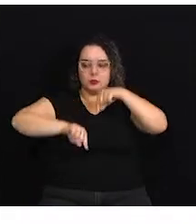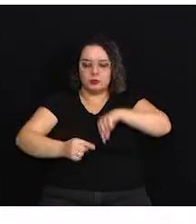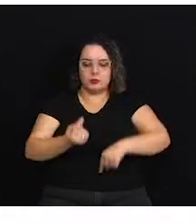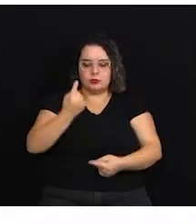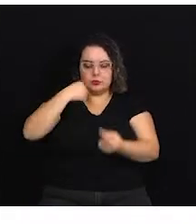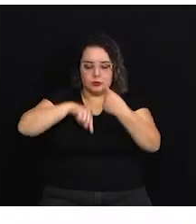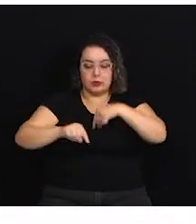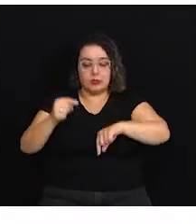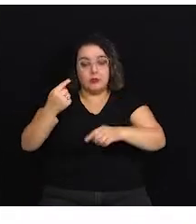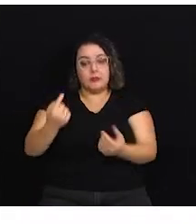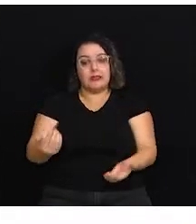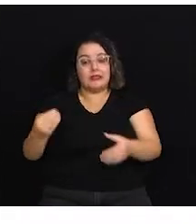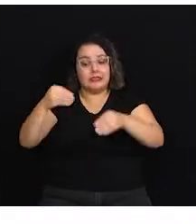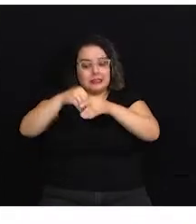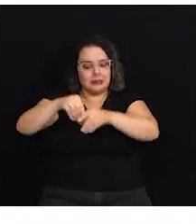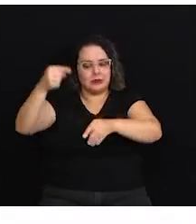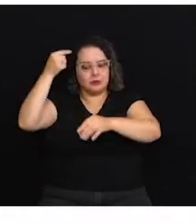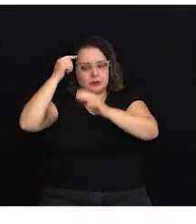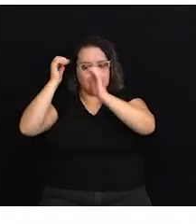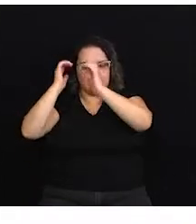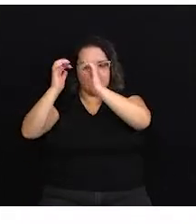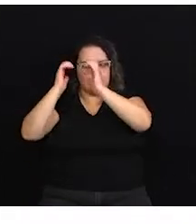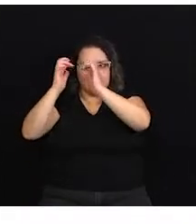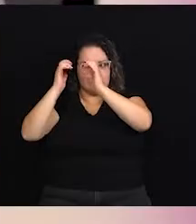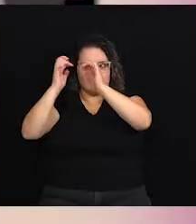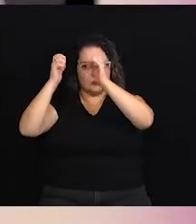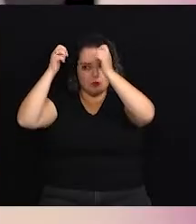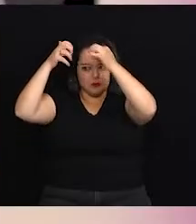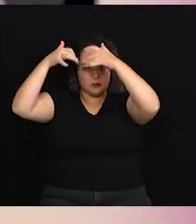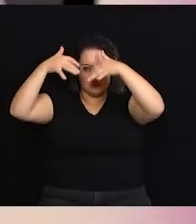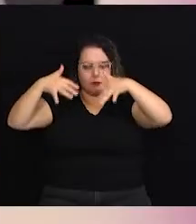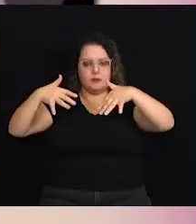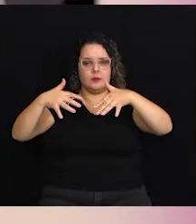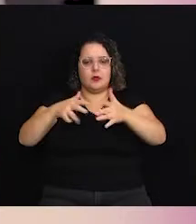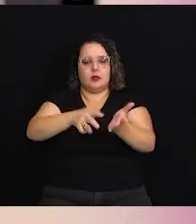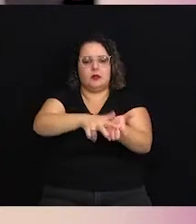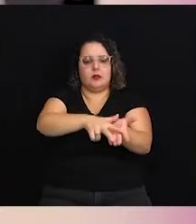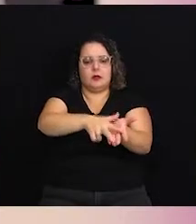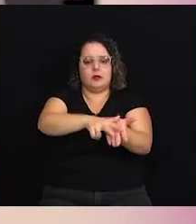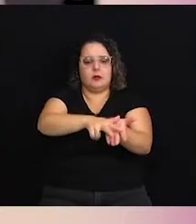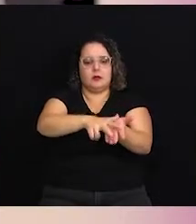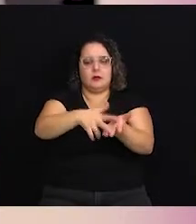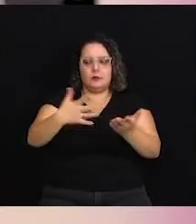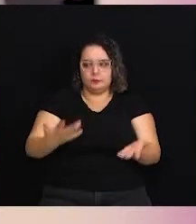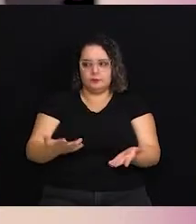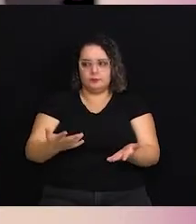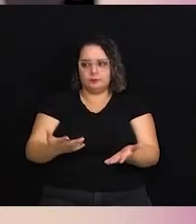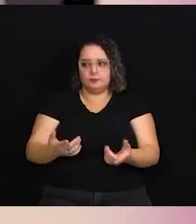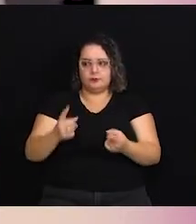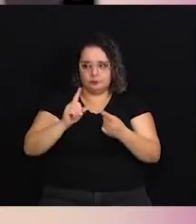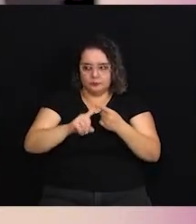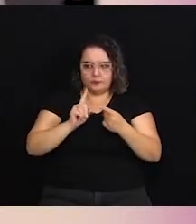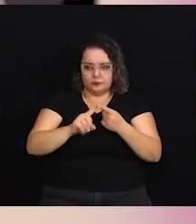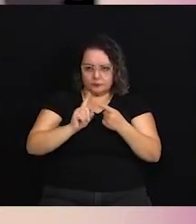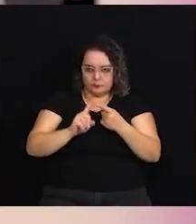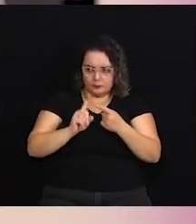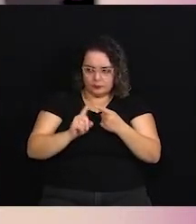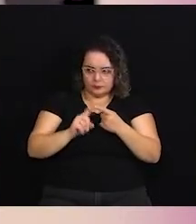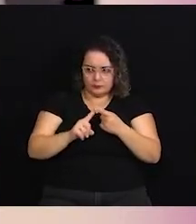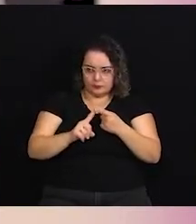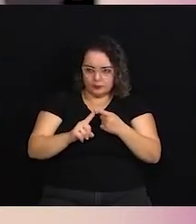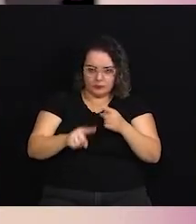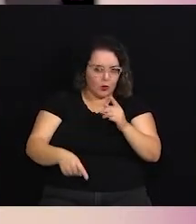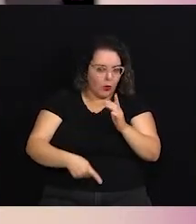ocorrendo dentro do cérebro e a manifesta prestação é a convulsão número vou